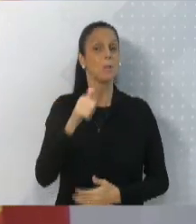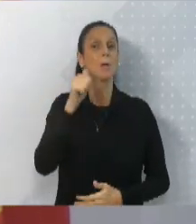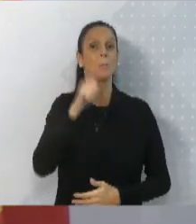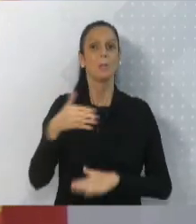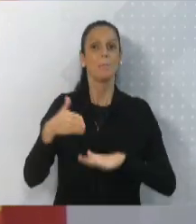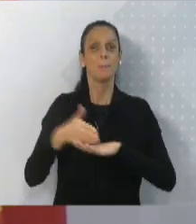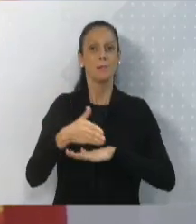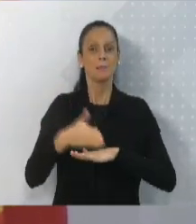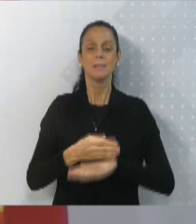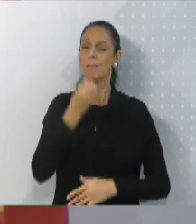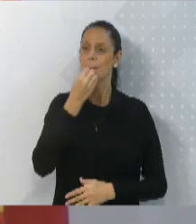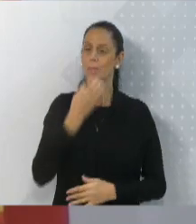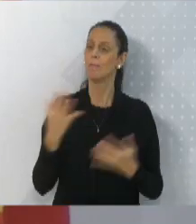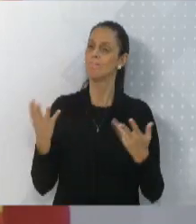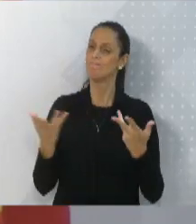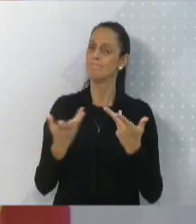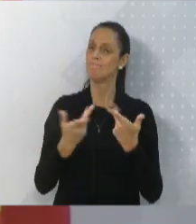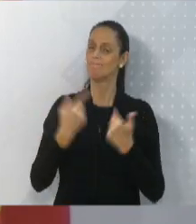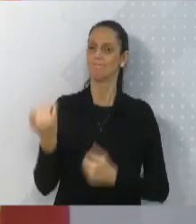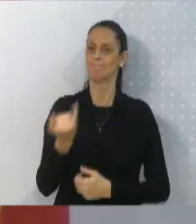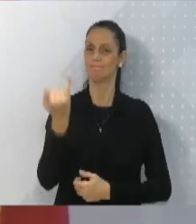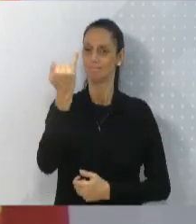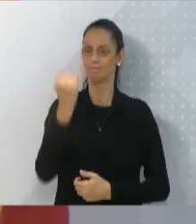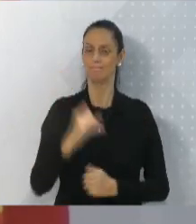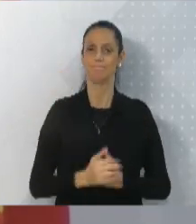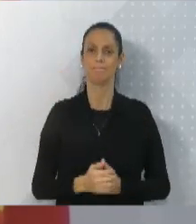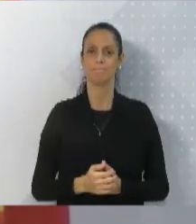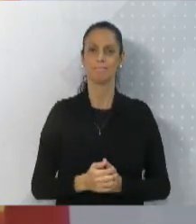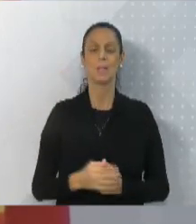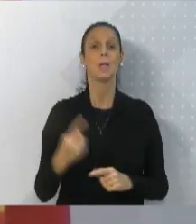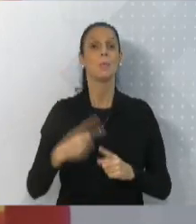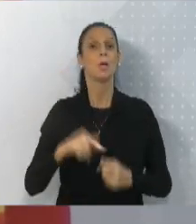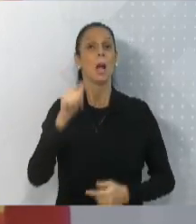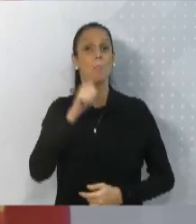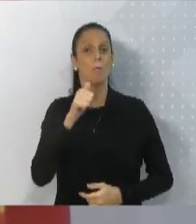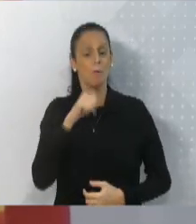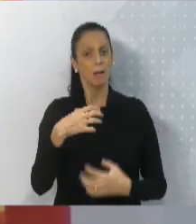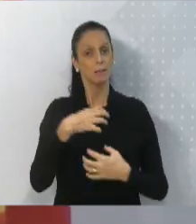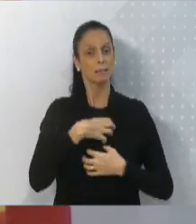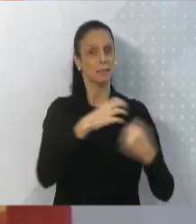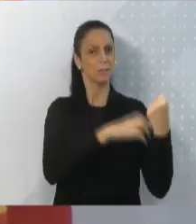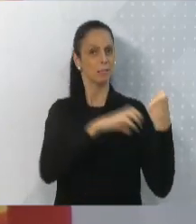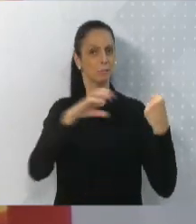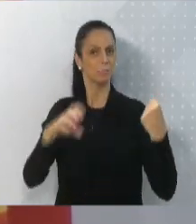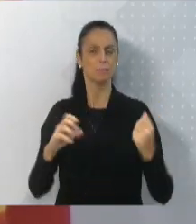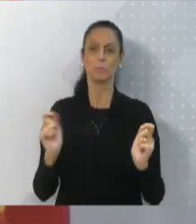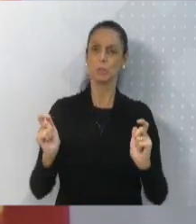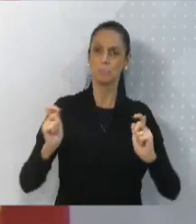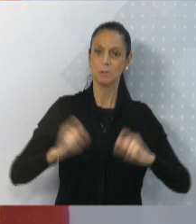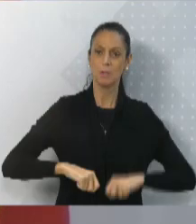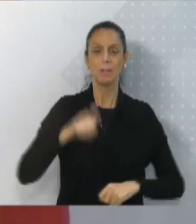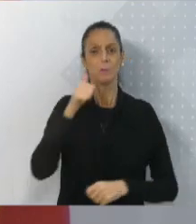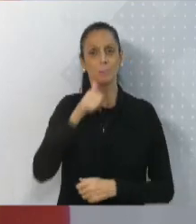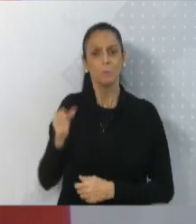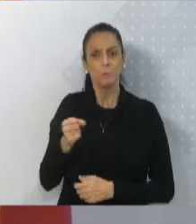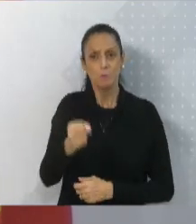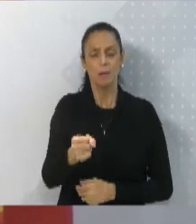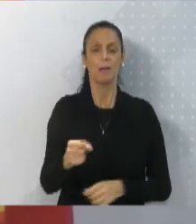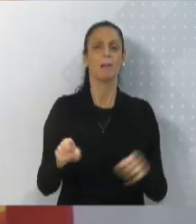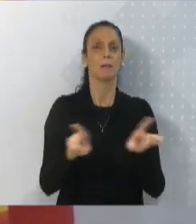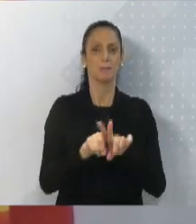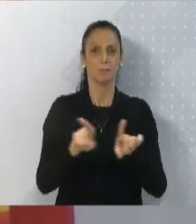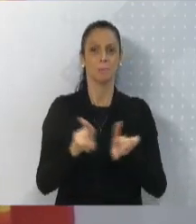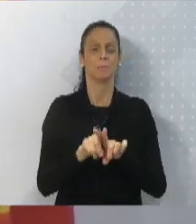mulheres participem né um evento aí que faz o empoderamento da mulher da possibilidade a mulher ser inserida com muito